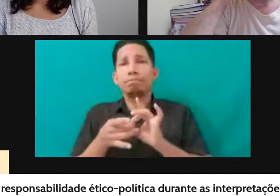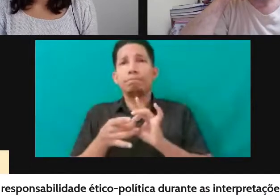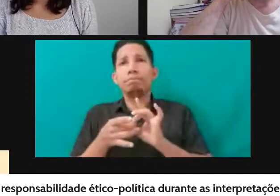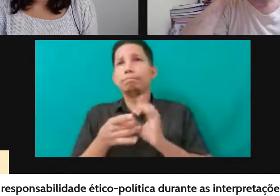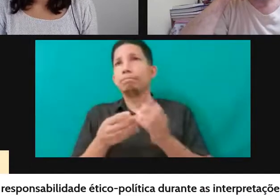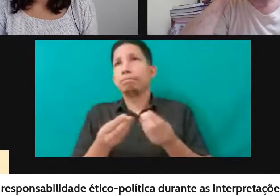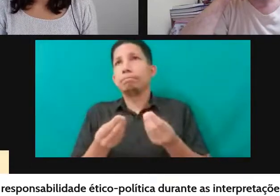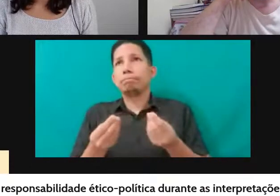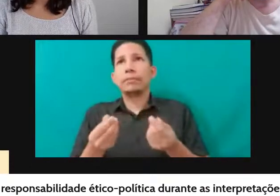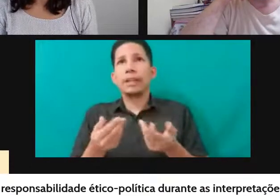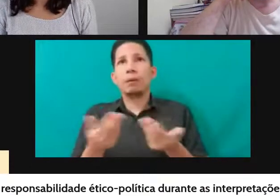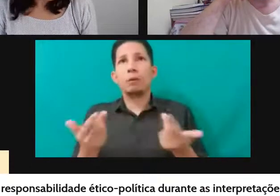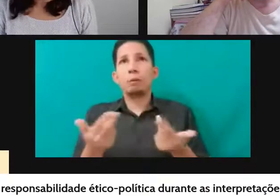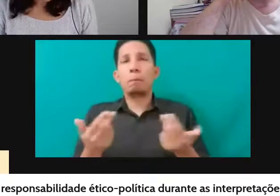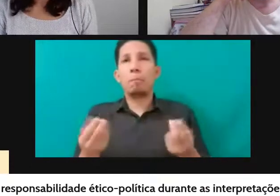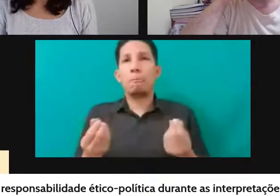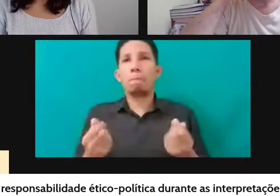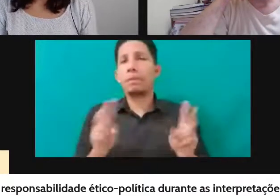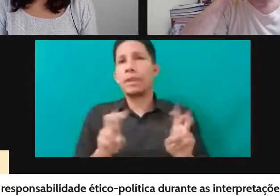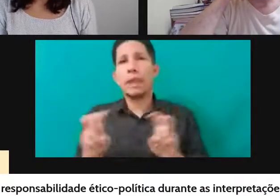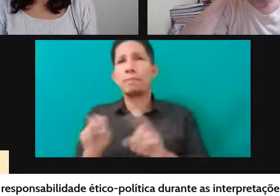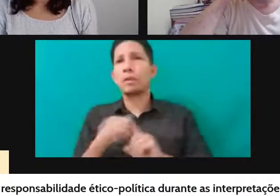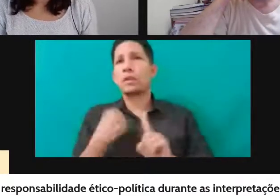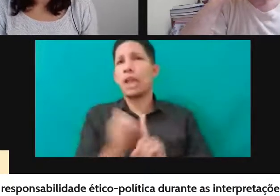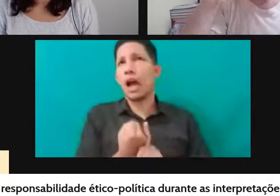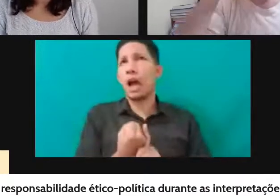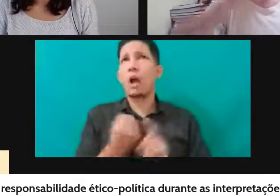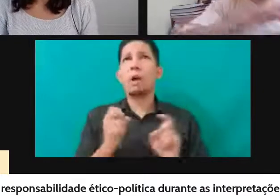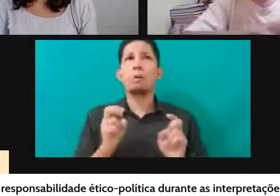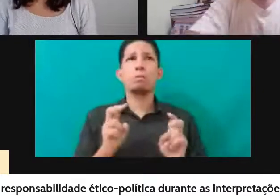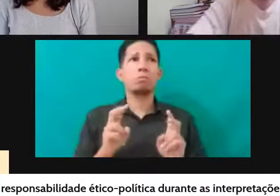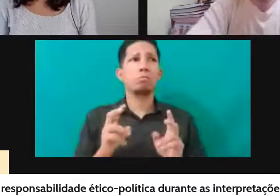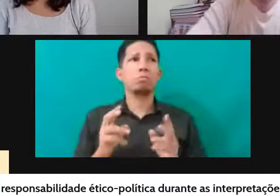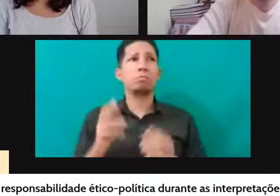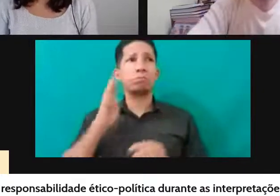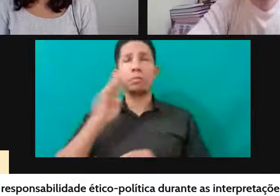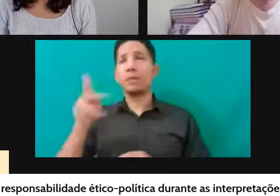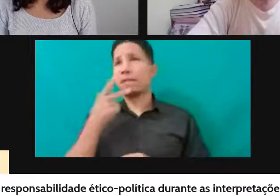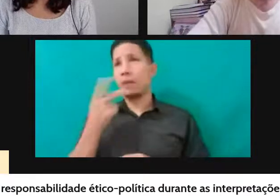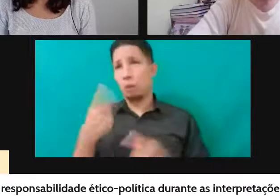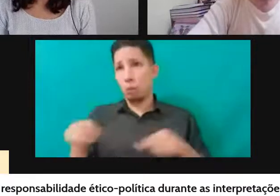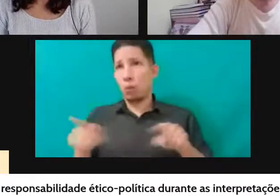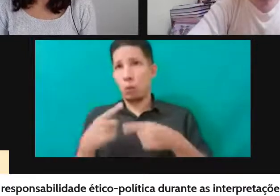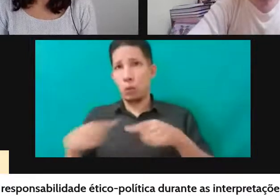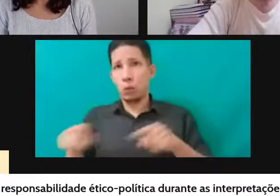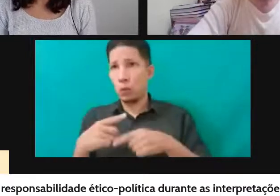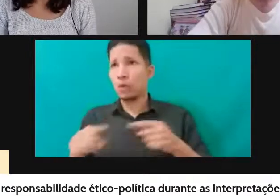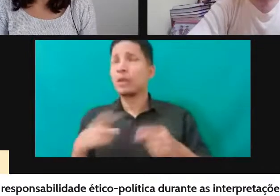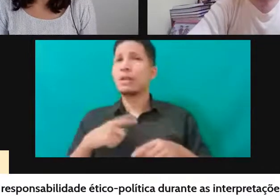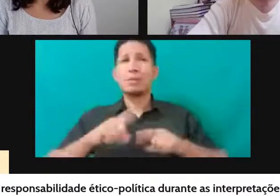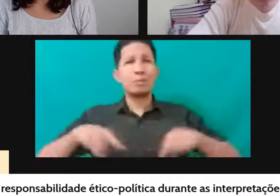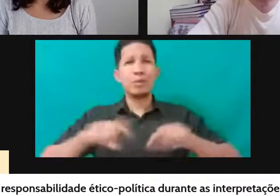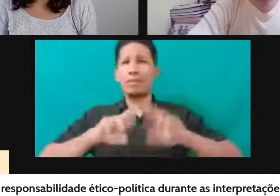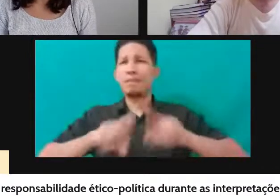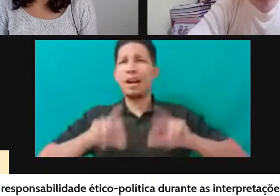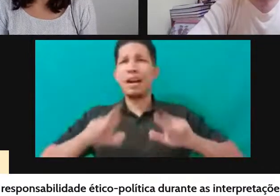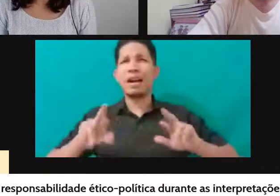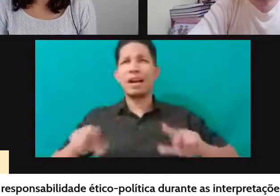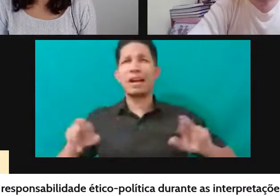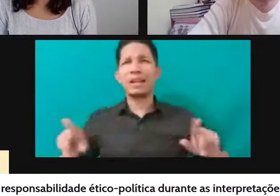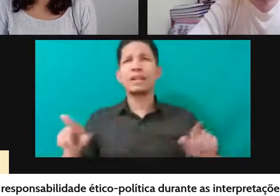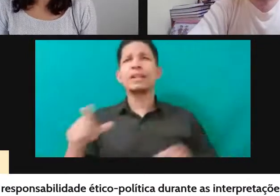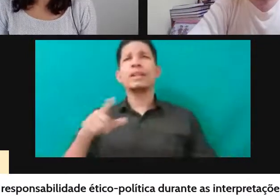as questões sociais, as questões, né? Principalmente você está falando de música. Então muitas músicas elas